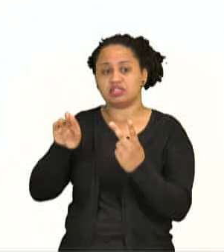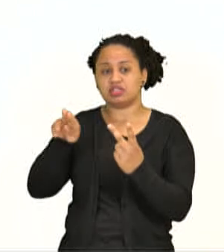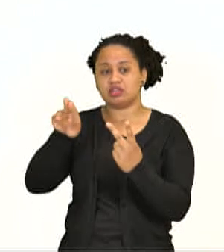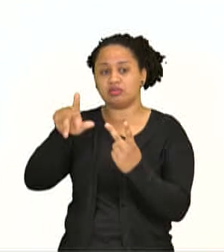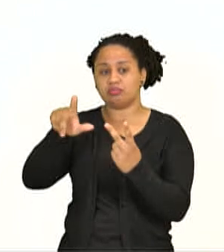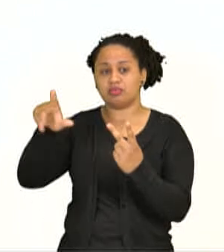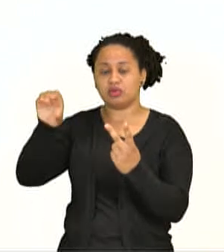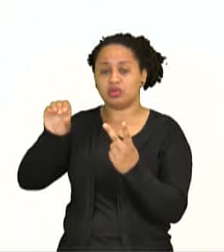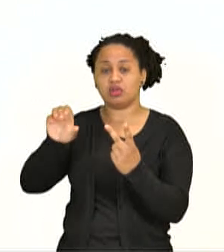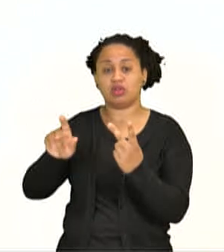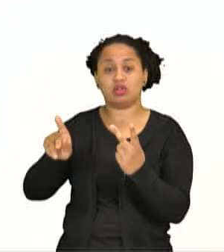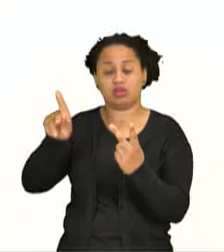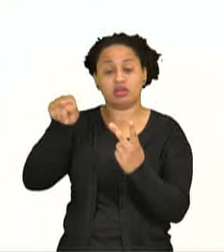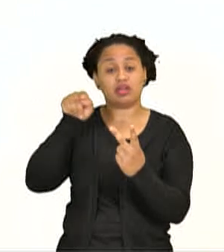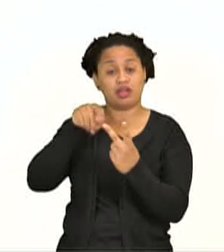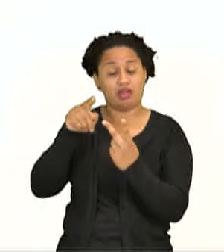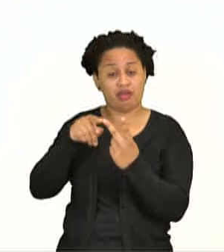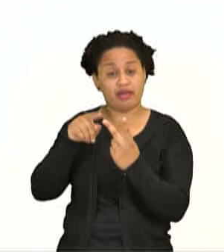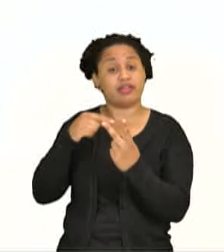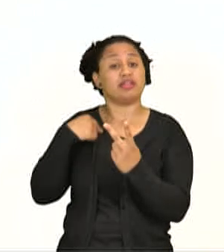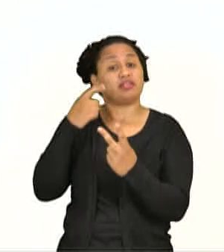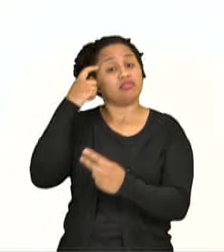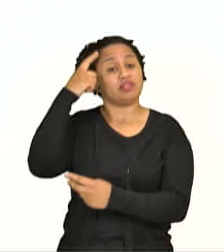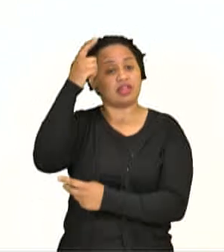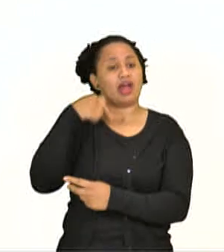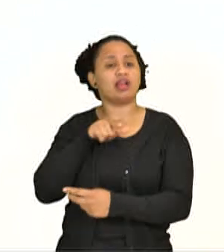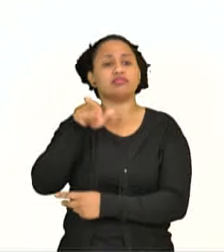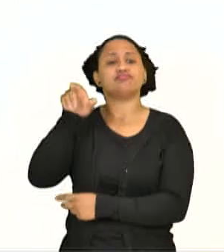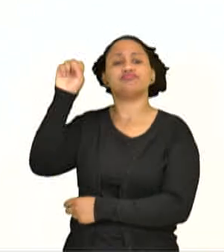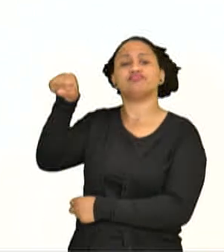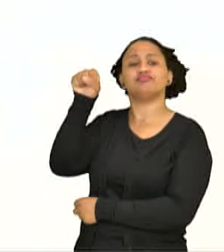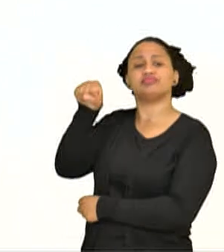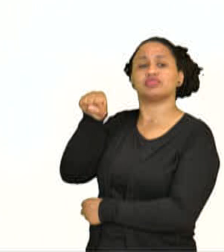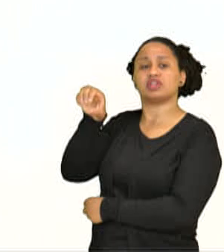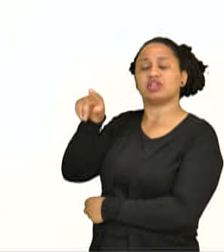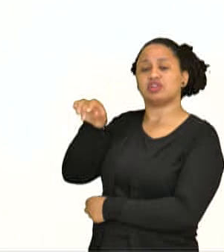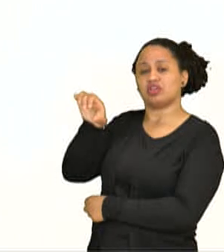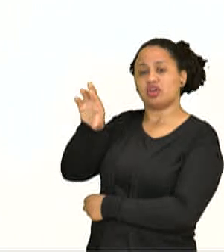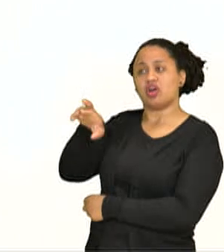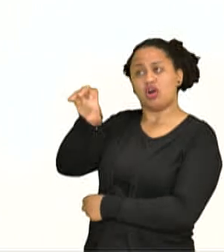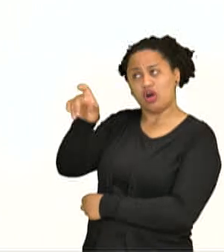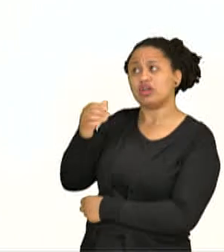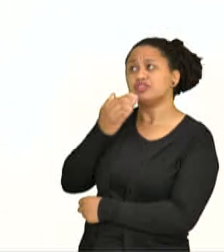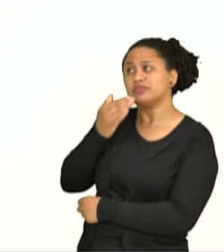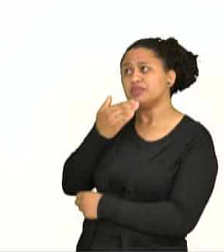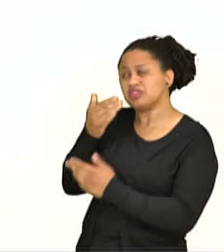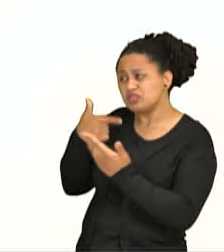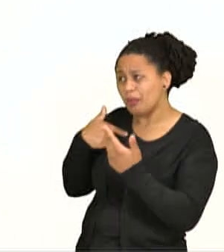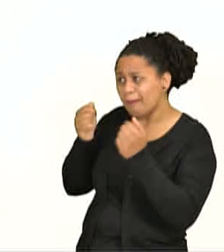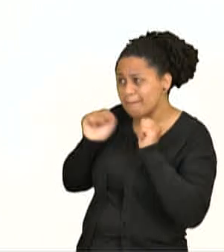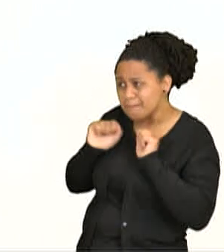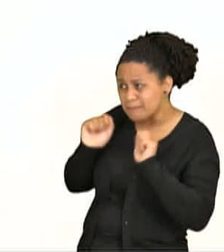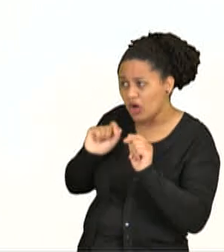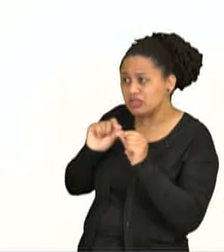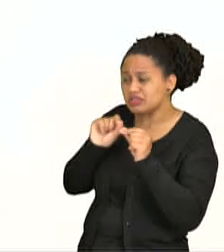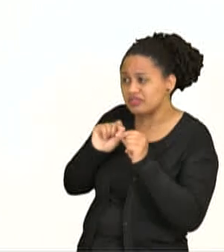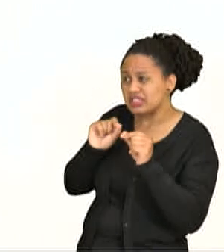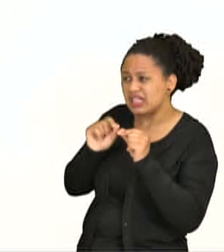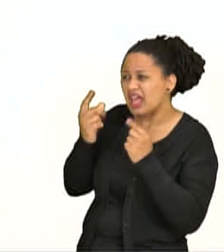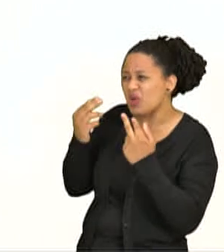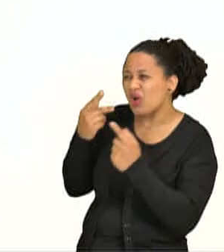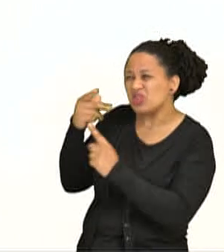foi bater a porta de George Clooney para pedir a bênção do ator para viver a versão de saias de